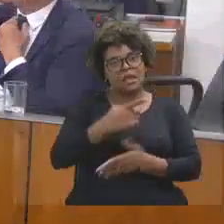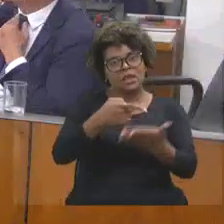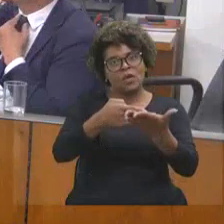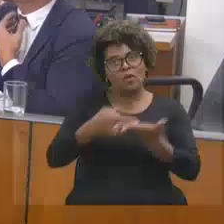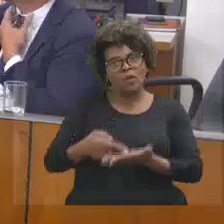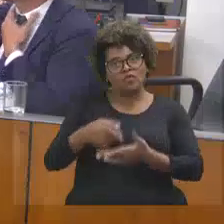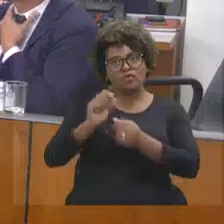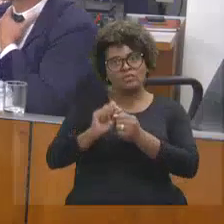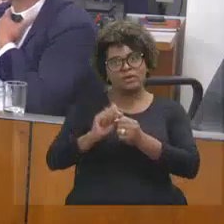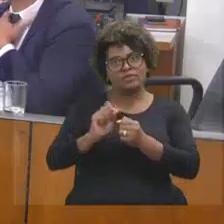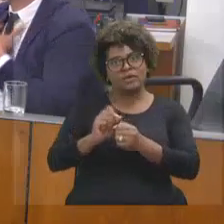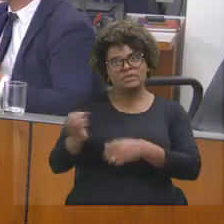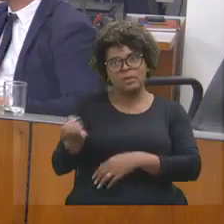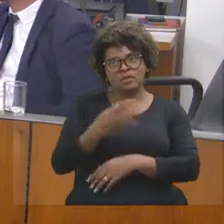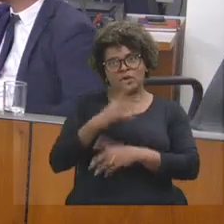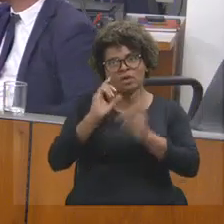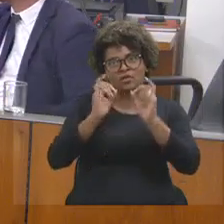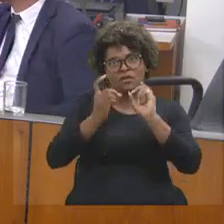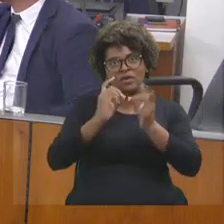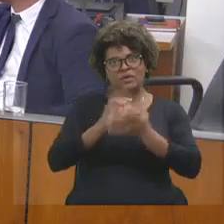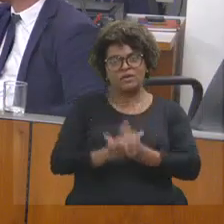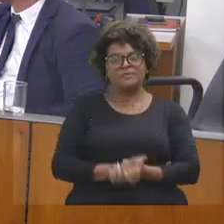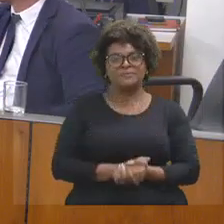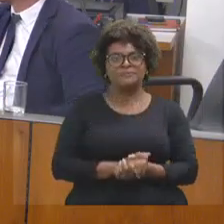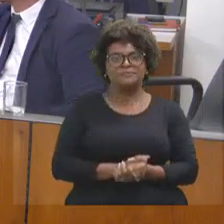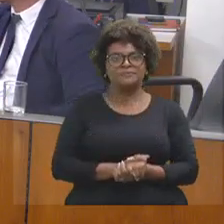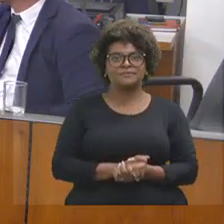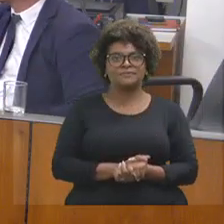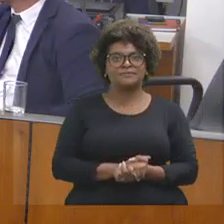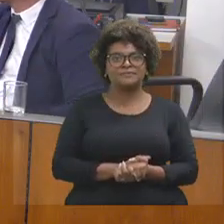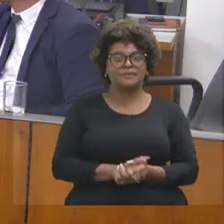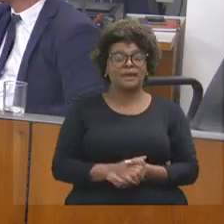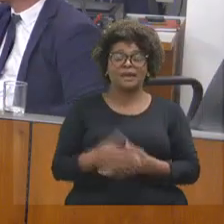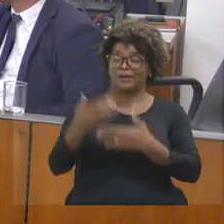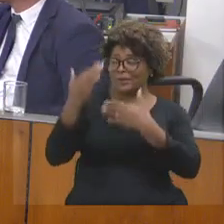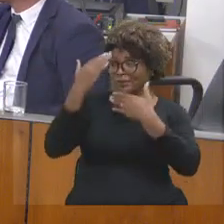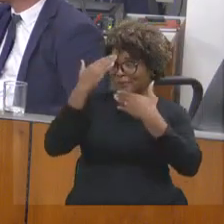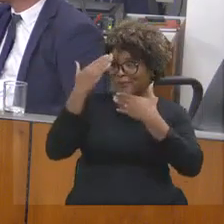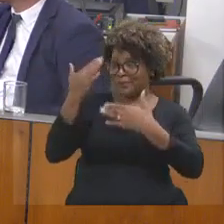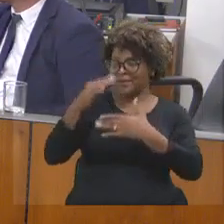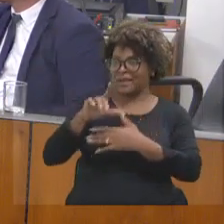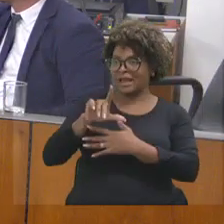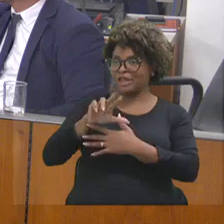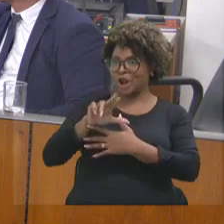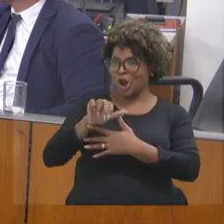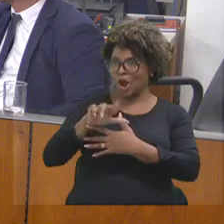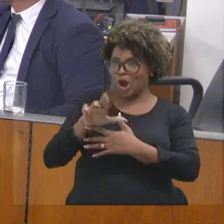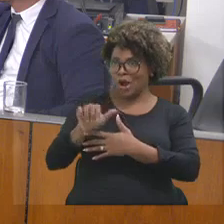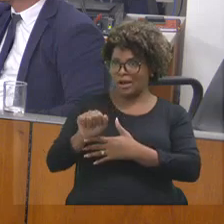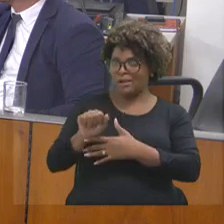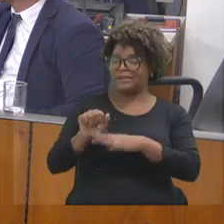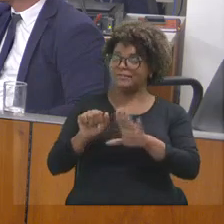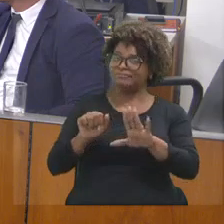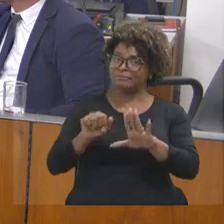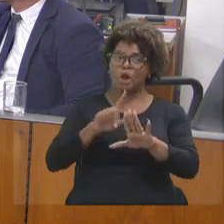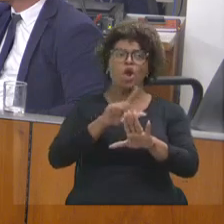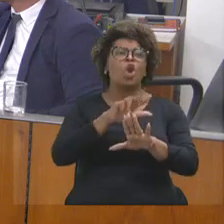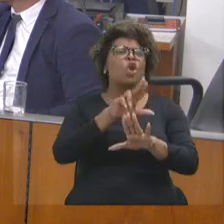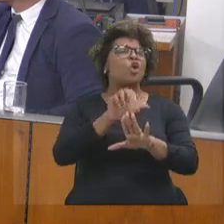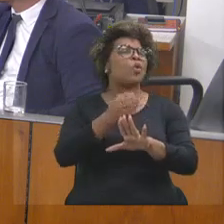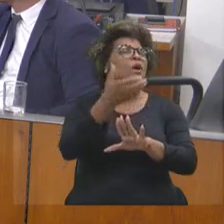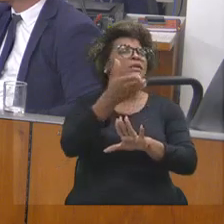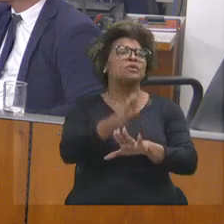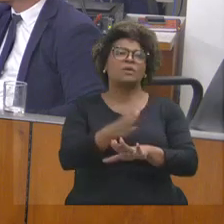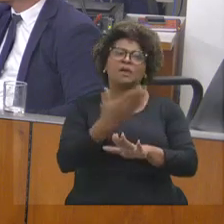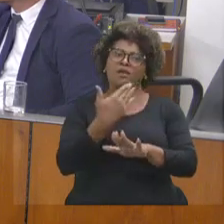obrigada Obrigado ô Lucas Eu não quero entrar nessa discussão porque também não conheço lá o município de